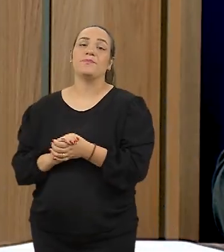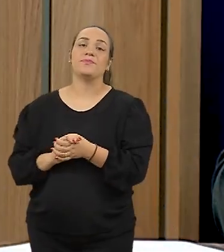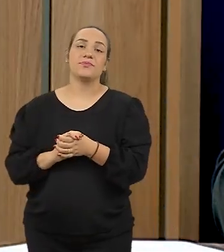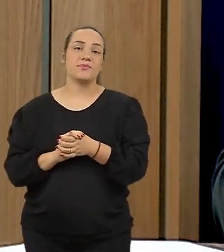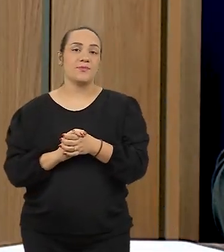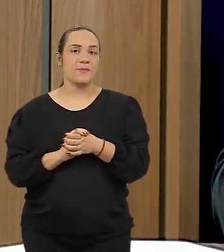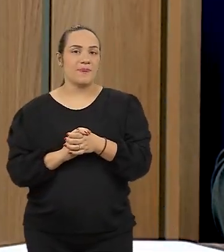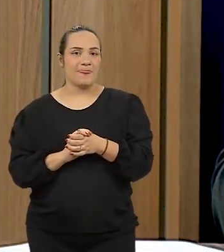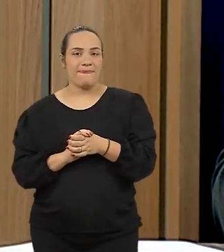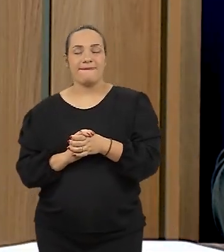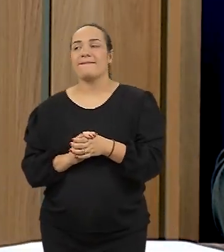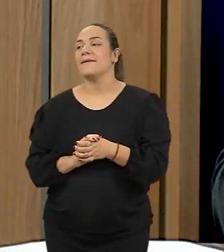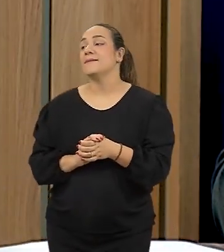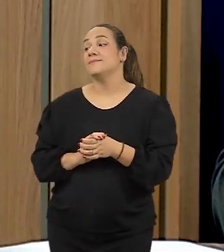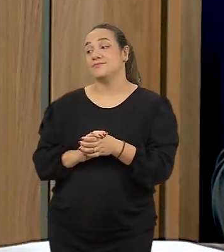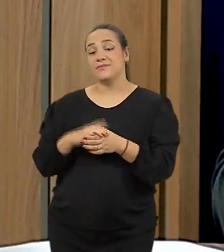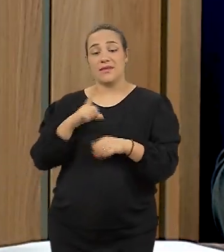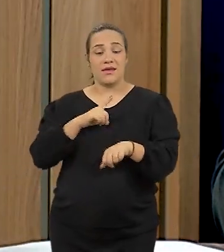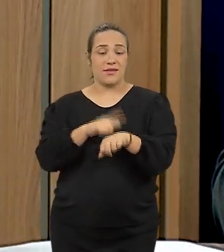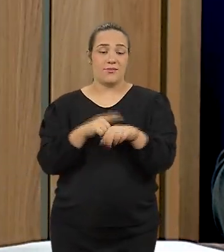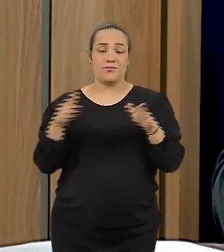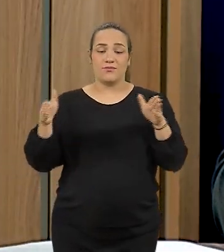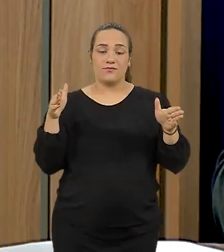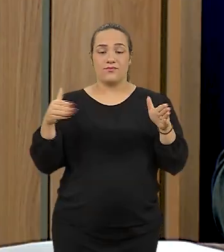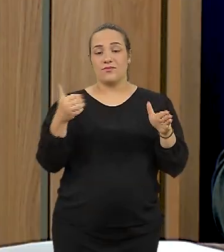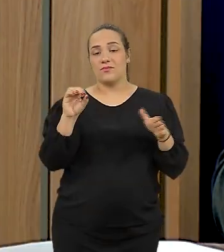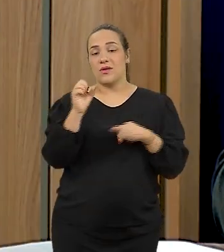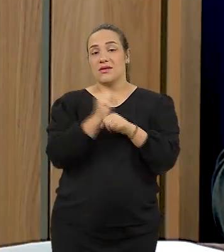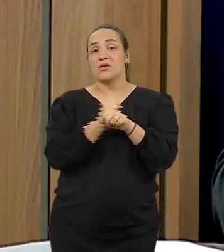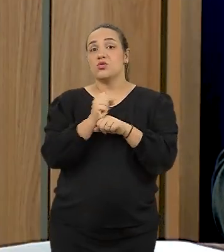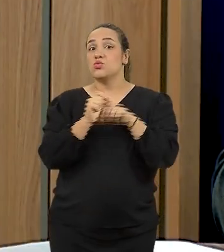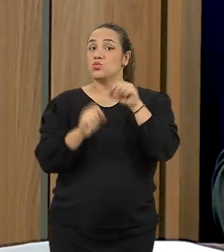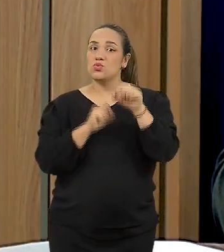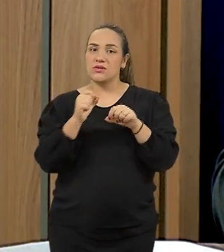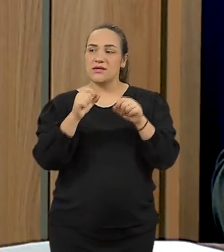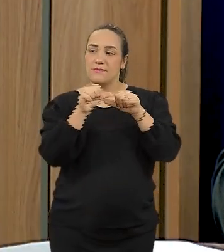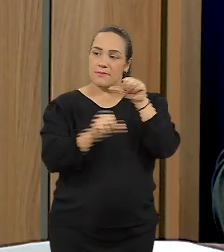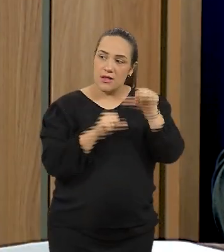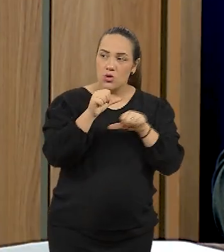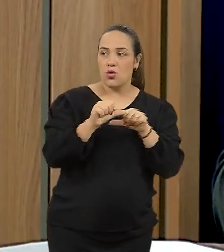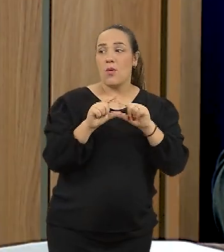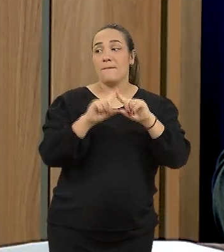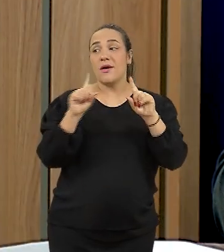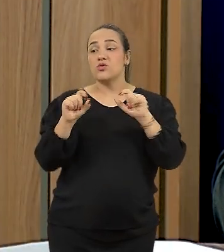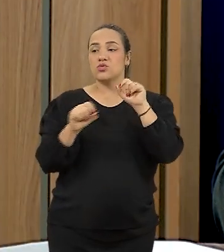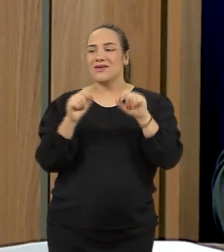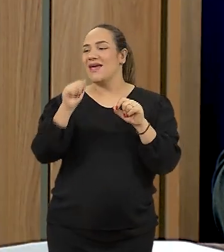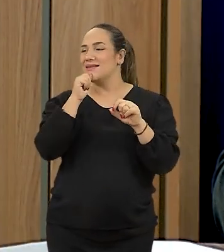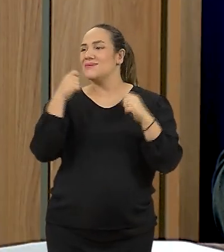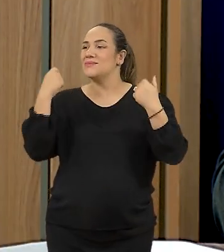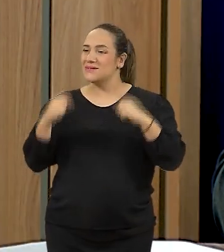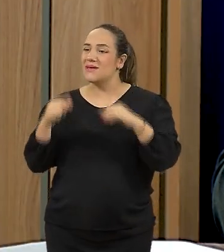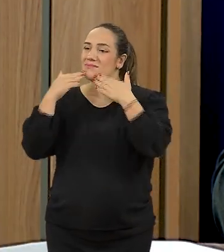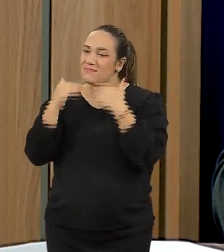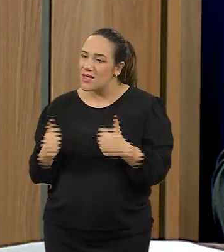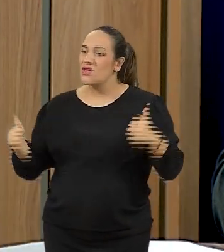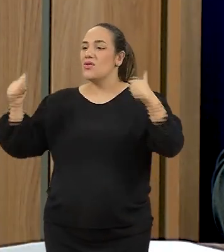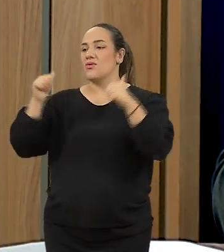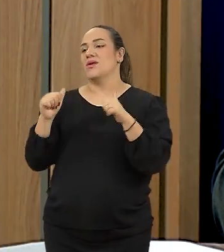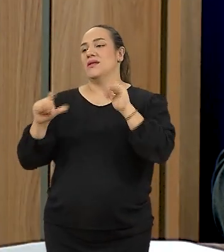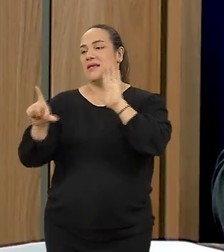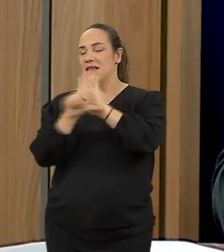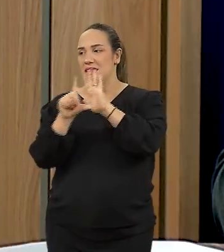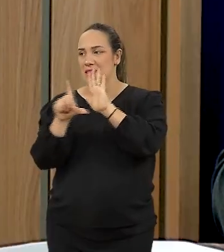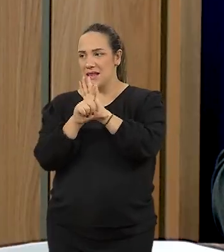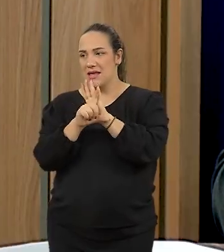mesmo, sobre esses 10 anos, o que modificou e o que precisa ainda avançar na